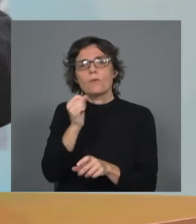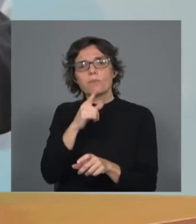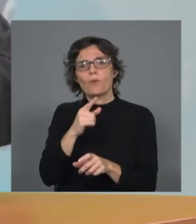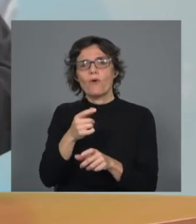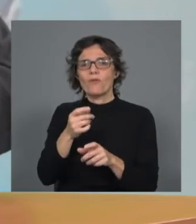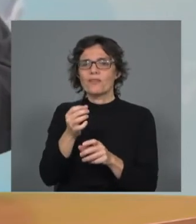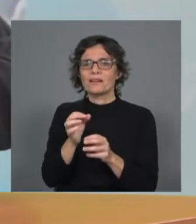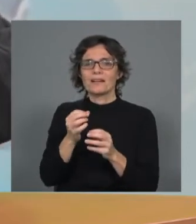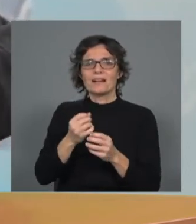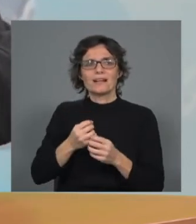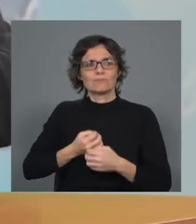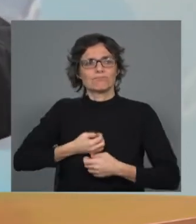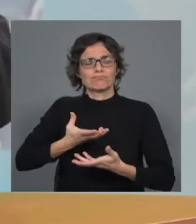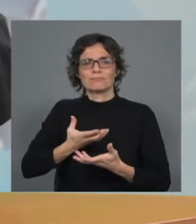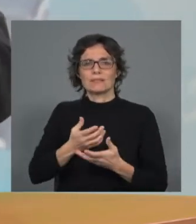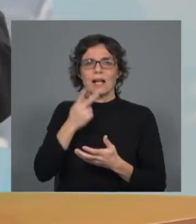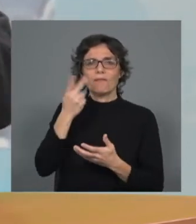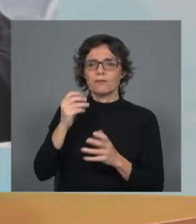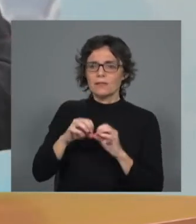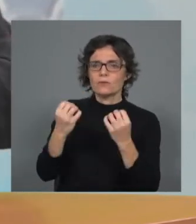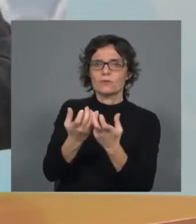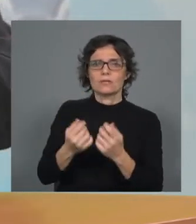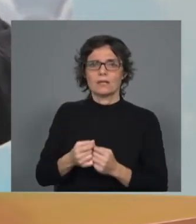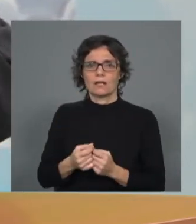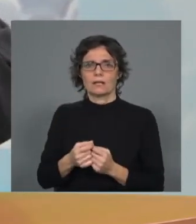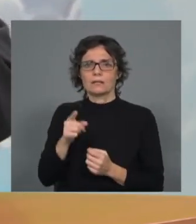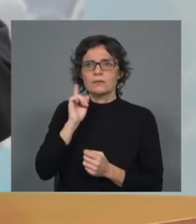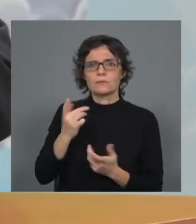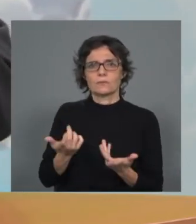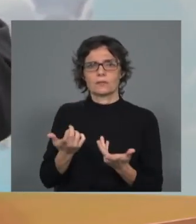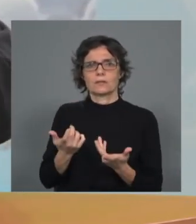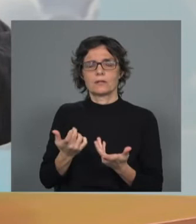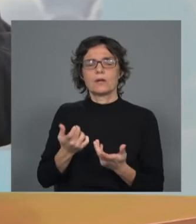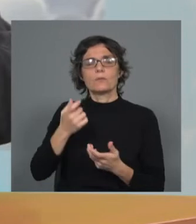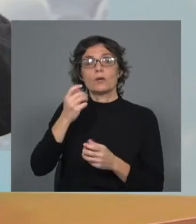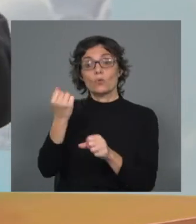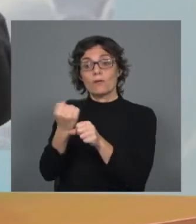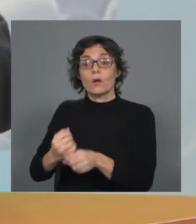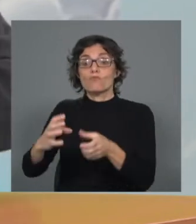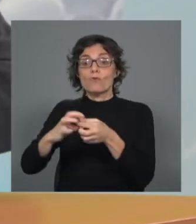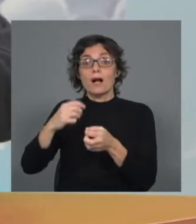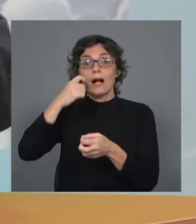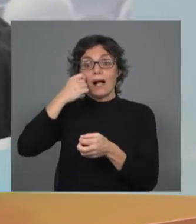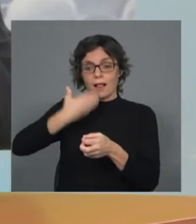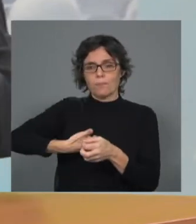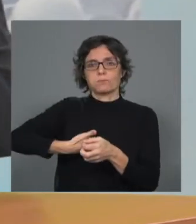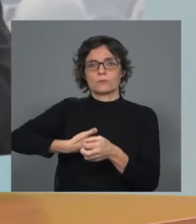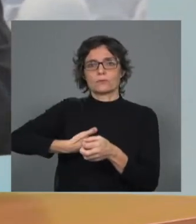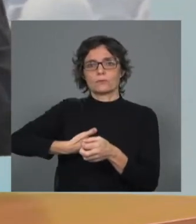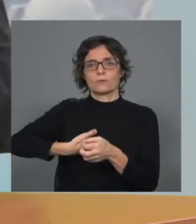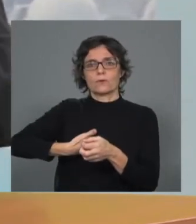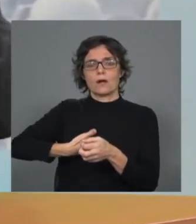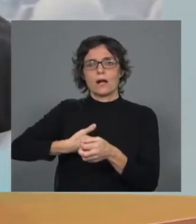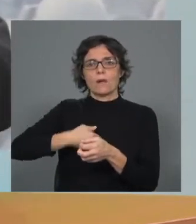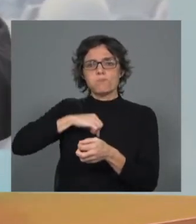esta ligação entre o trabalho e a realização pessoal. O trabalho é a expressão da pessoa, dos seus dotes, mas